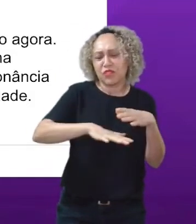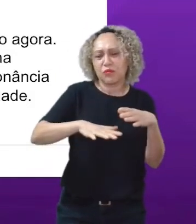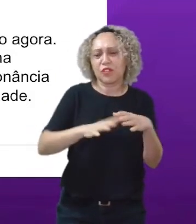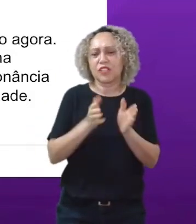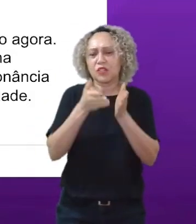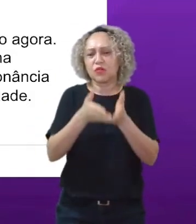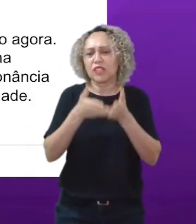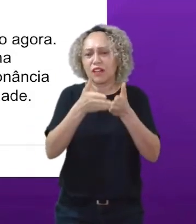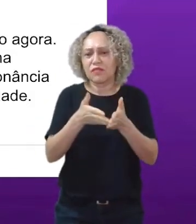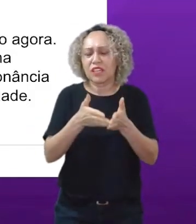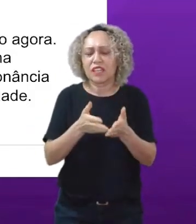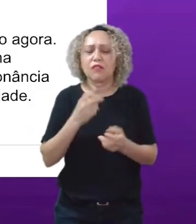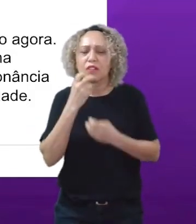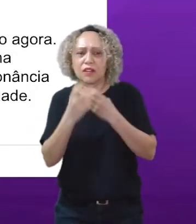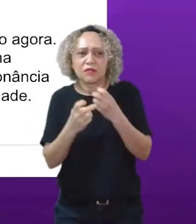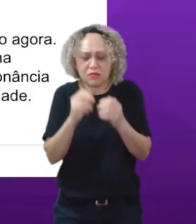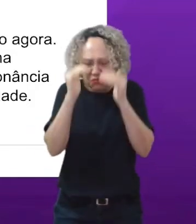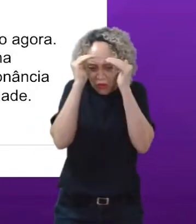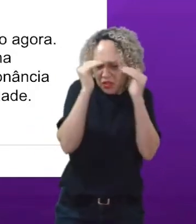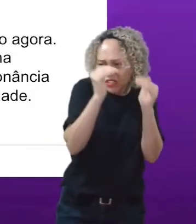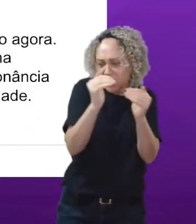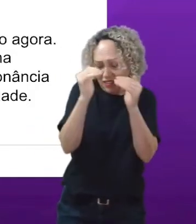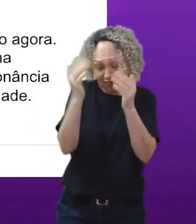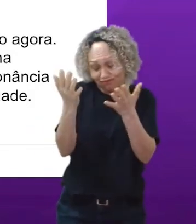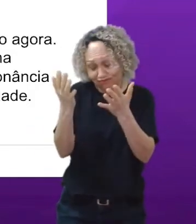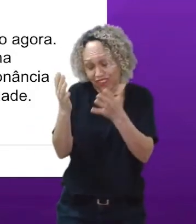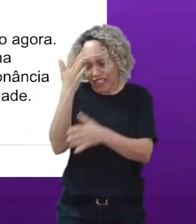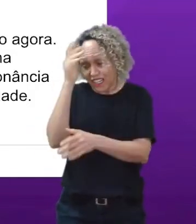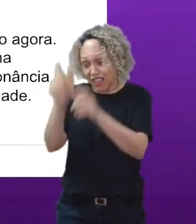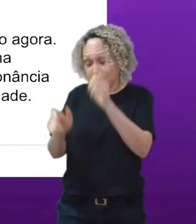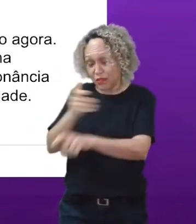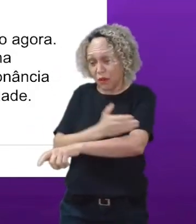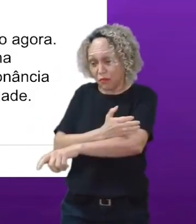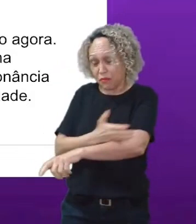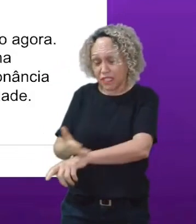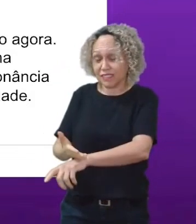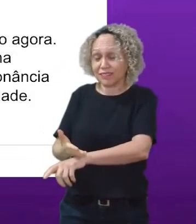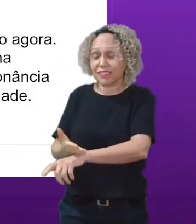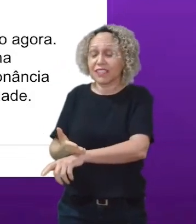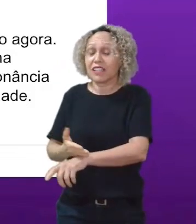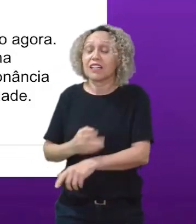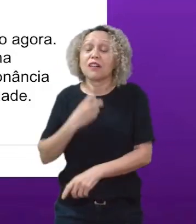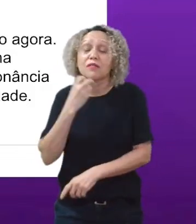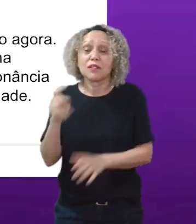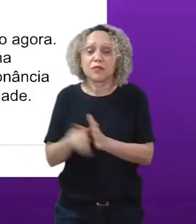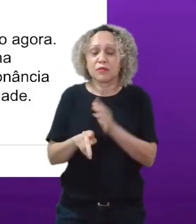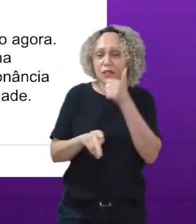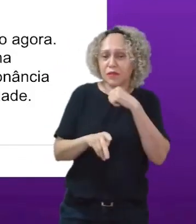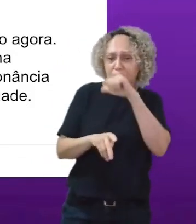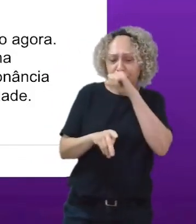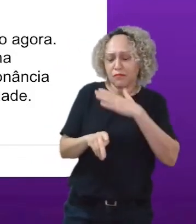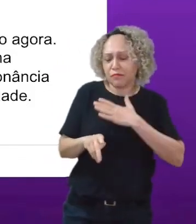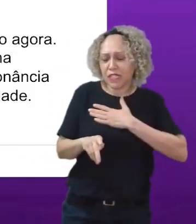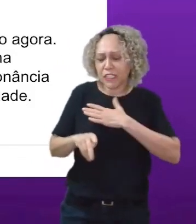ecoou obediência aos brancos donos de tudo. A voz da minha mãe ecoou baixinho revolta, no fundo das